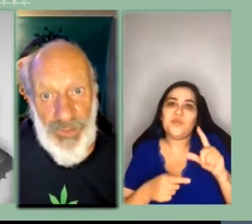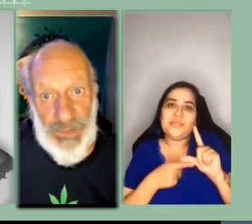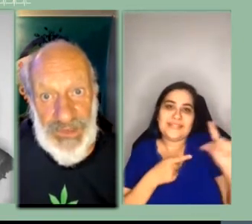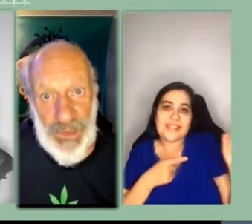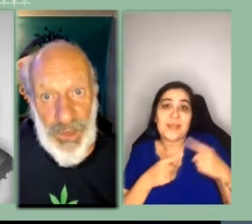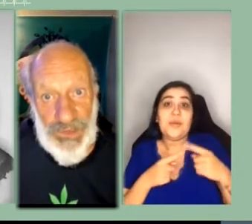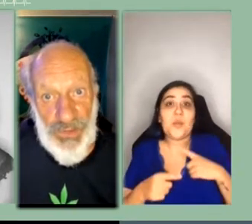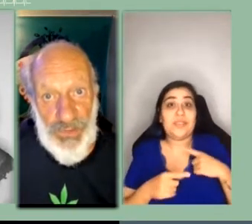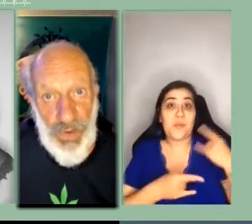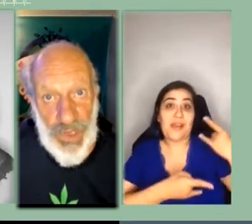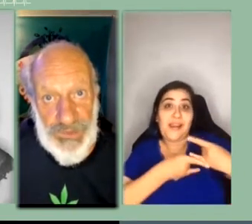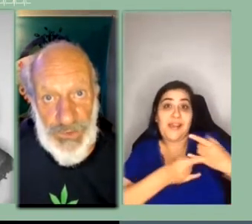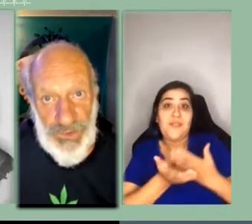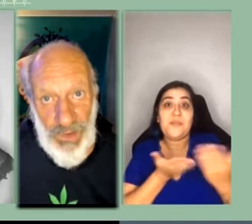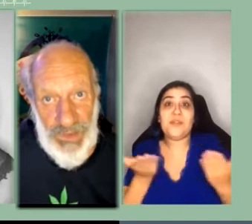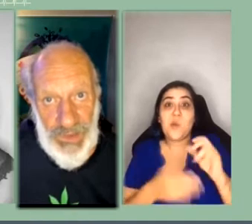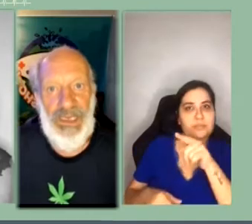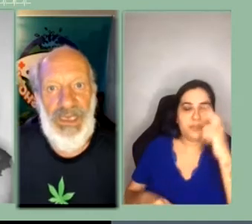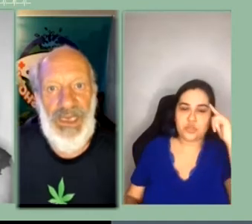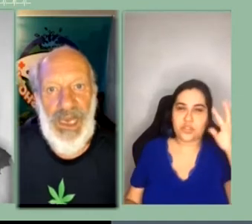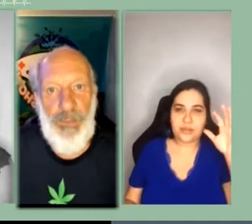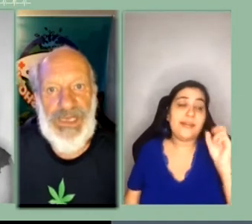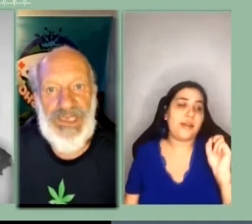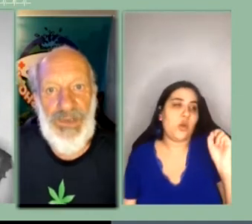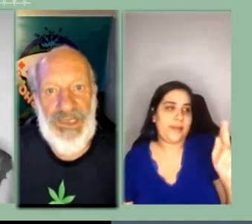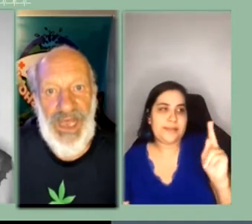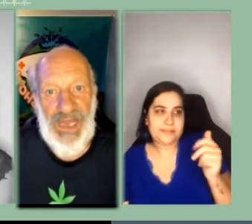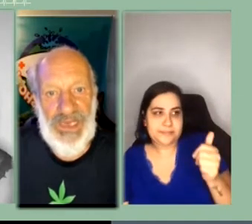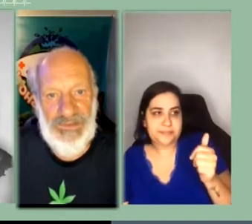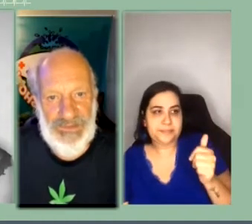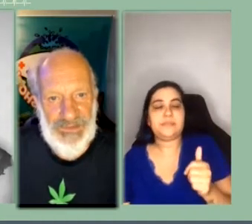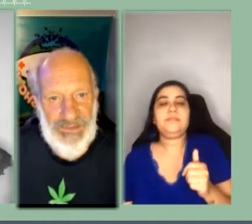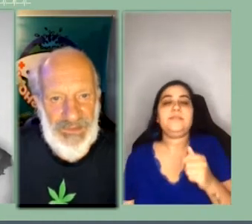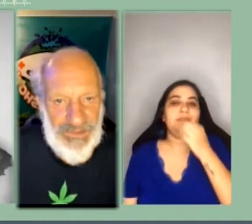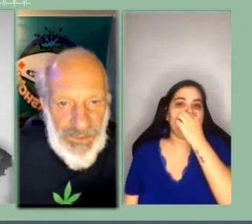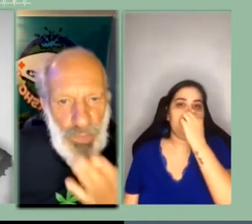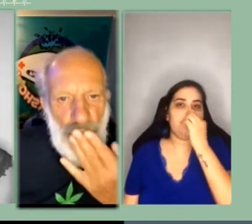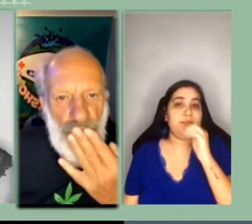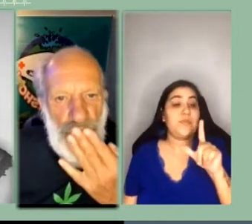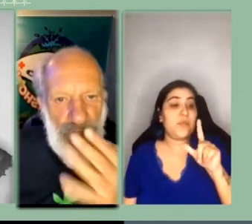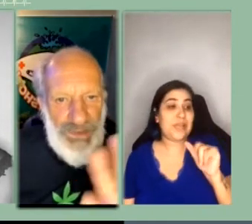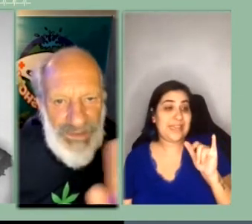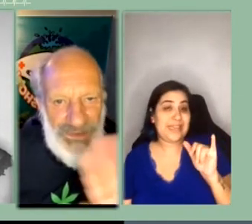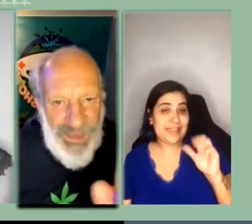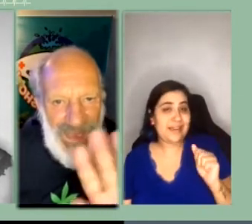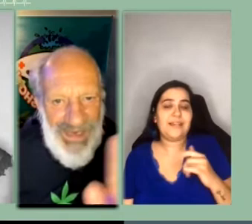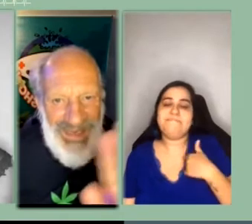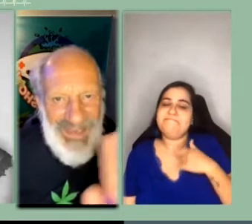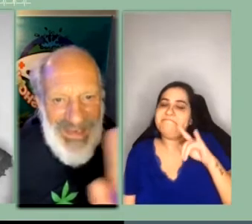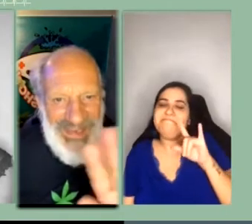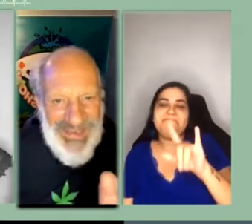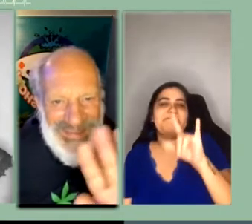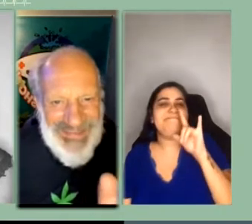live começando agora às 8 horas, pessoal. Lilica, paixão eterna. É recíproco,